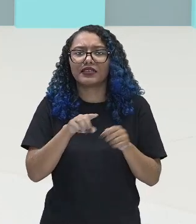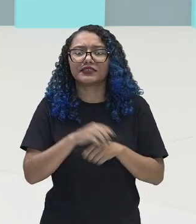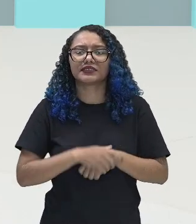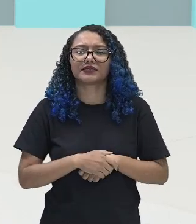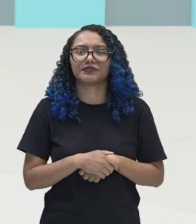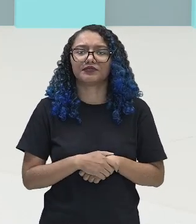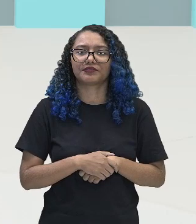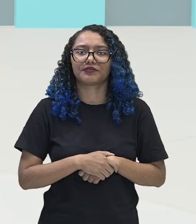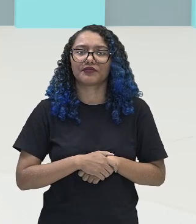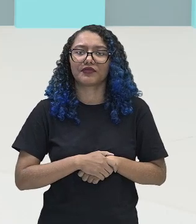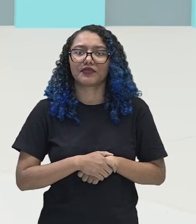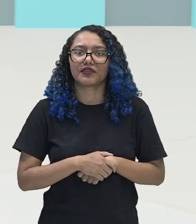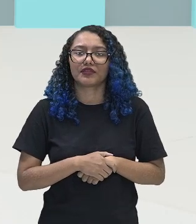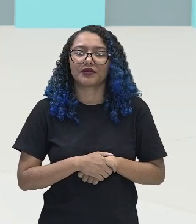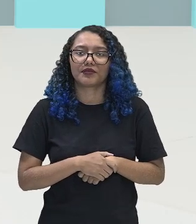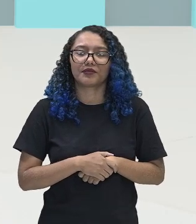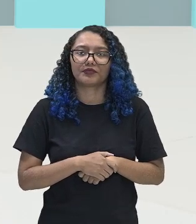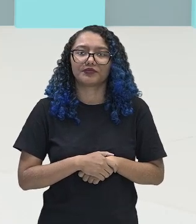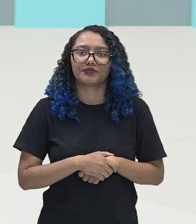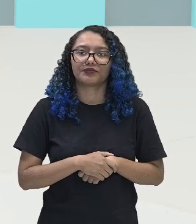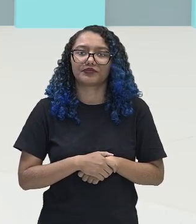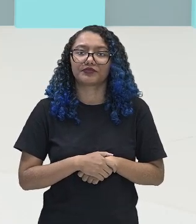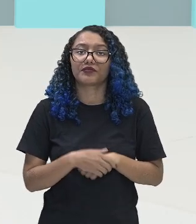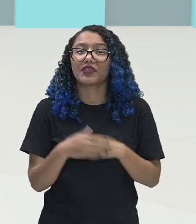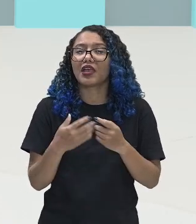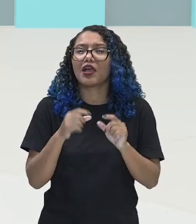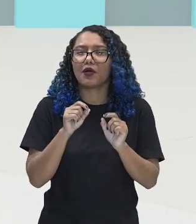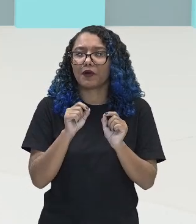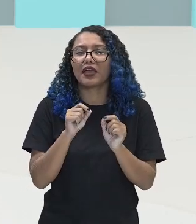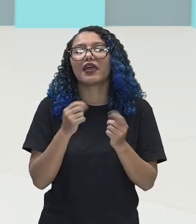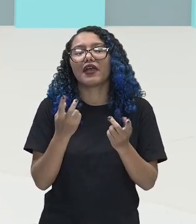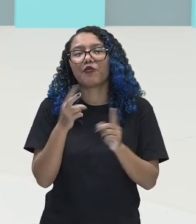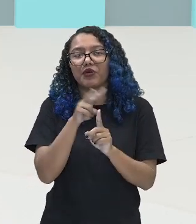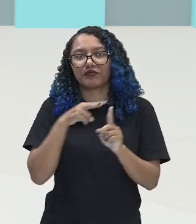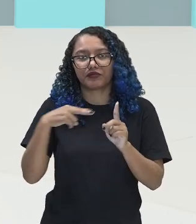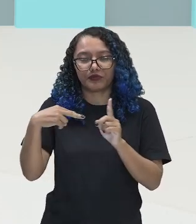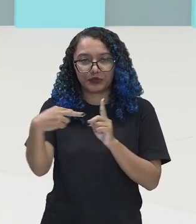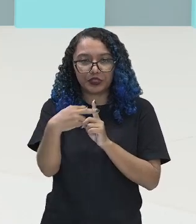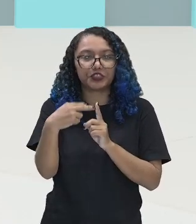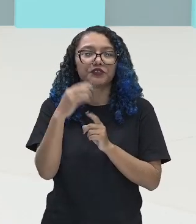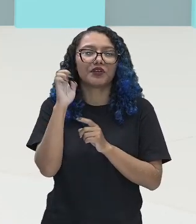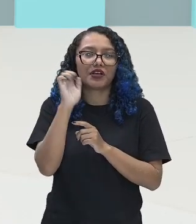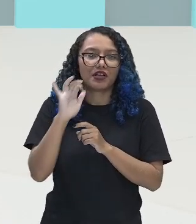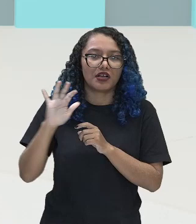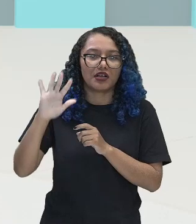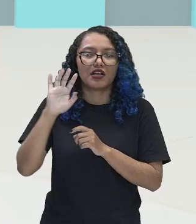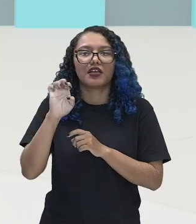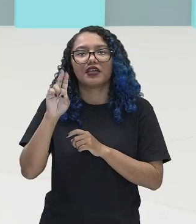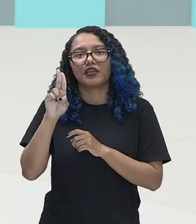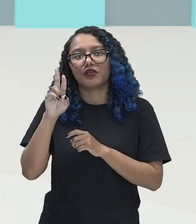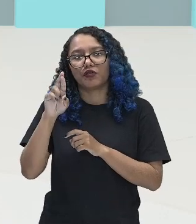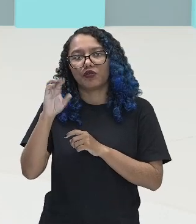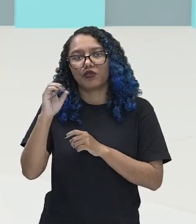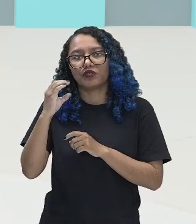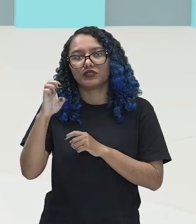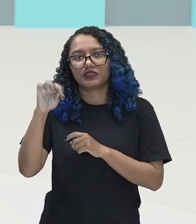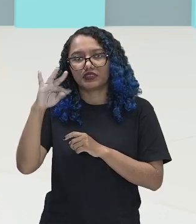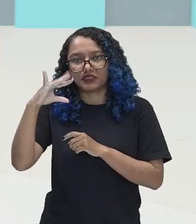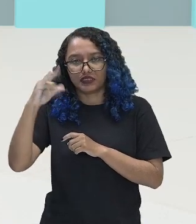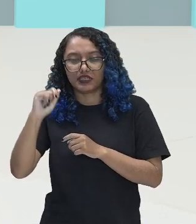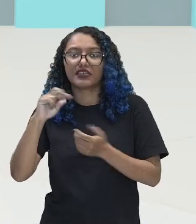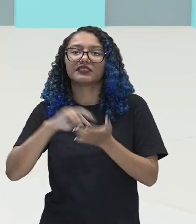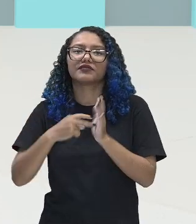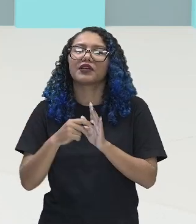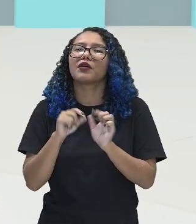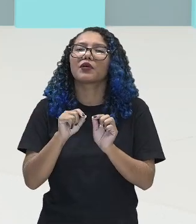valor europeu. Nós até dizemos que isso é uma visão eurocêntrica, né, de que só os brancos, de que só os portugueses,